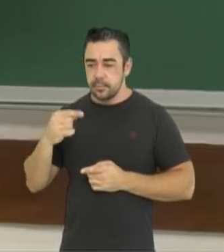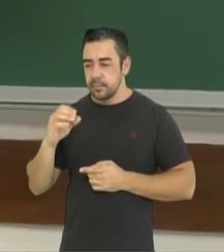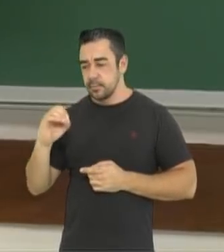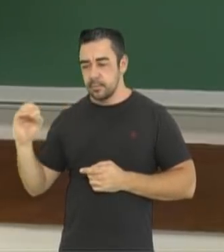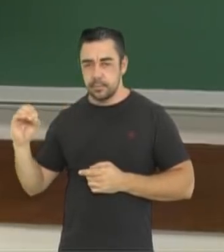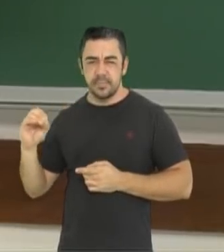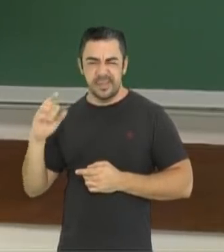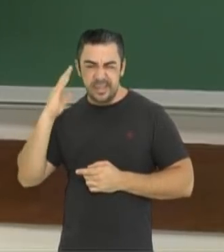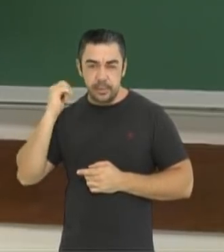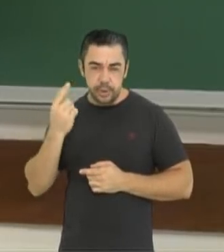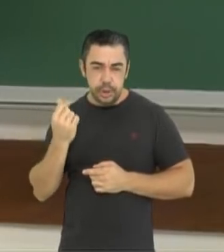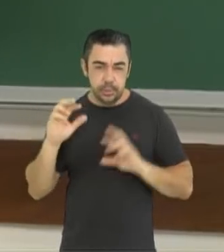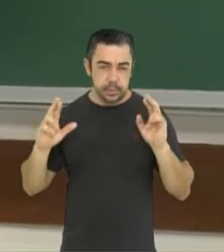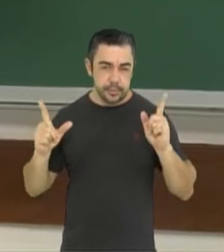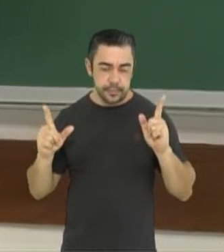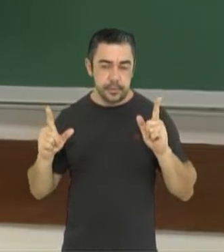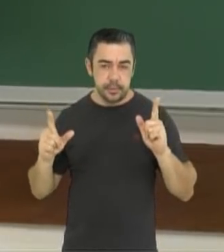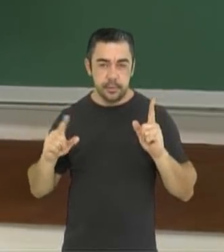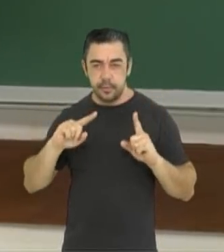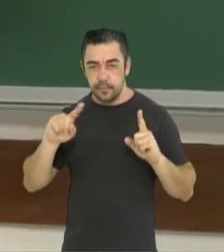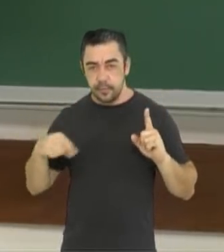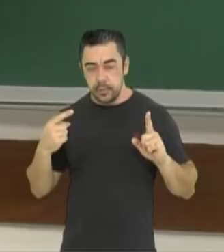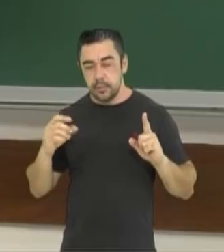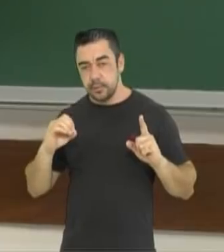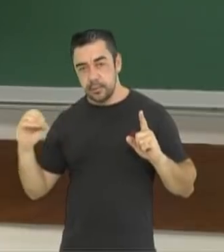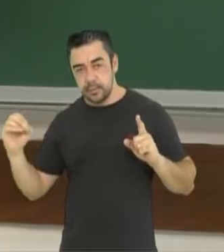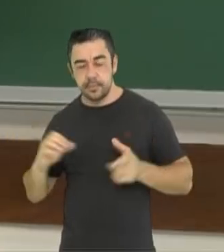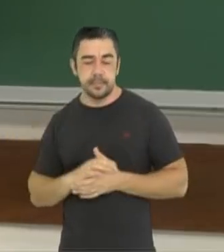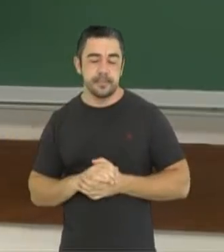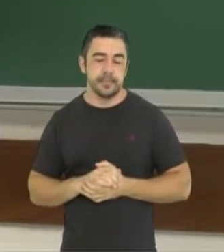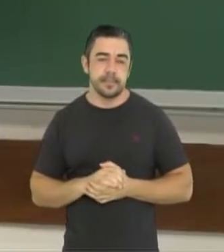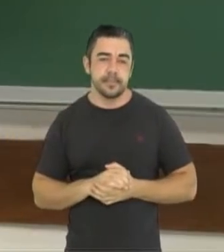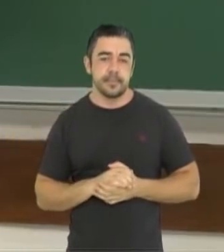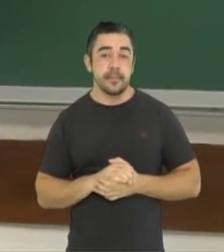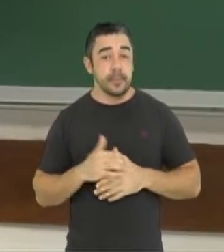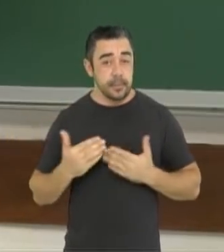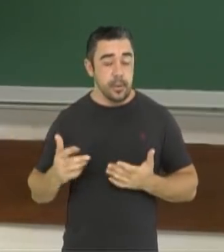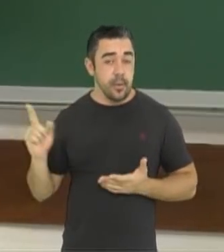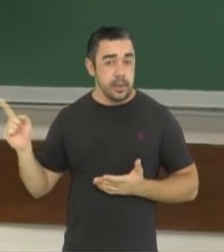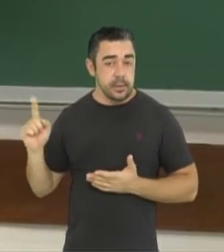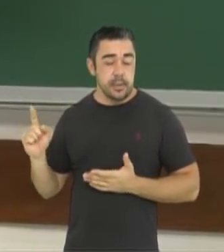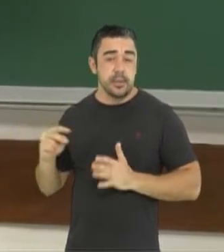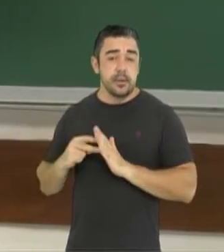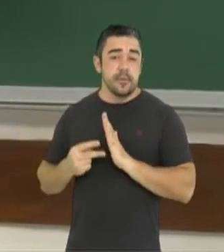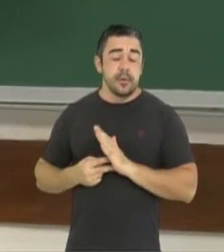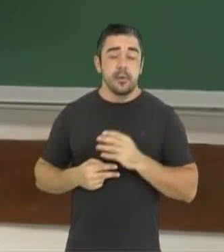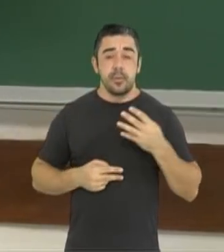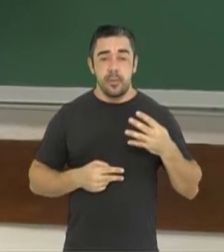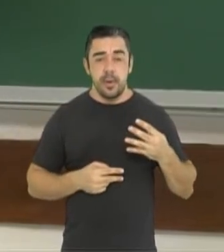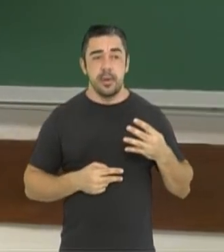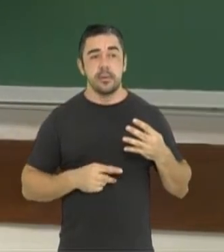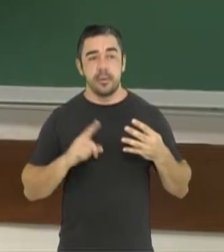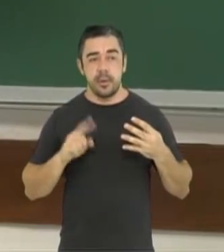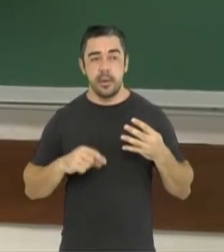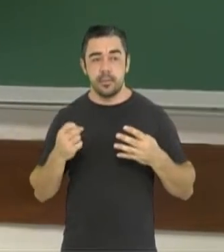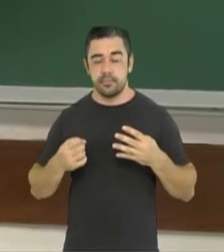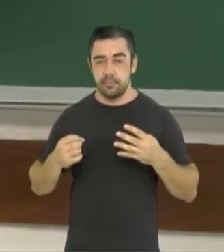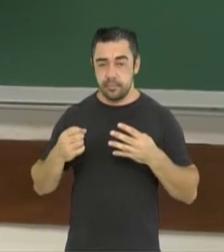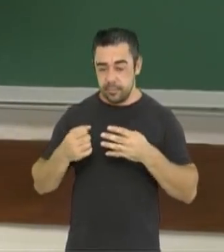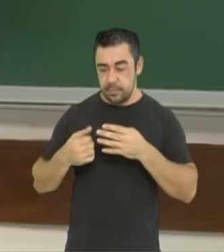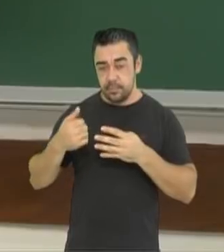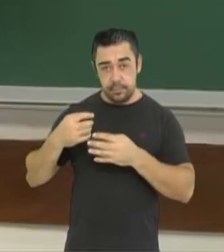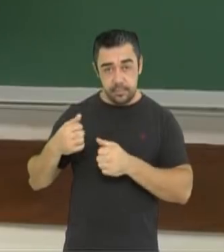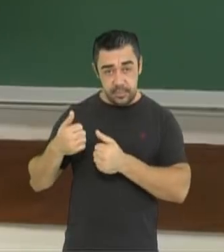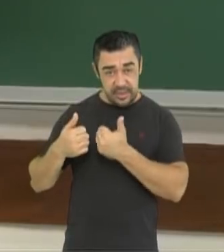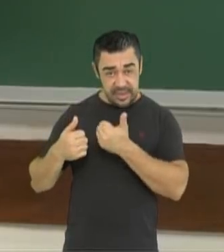de dinheiro, a gente sabe que a vírgula está no final do último número, certo? Nesse caso, então, 4 será o expoente da potência de 10.